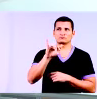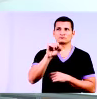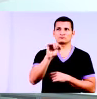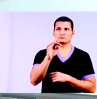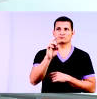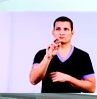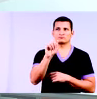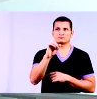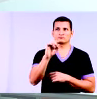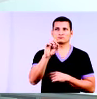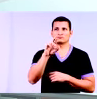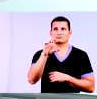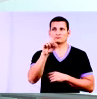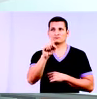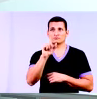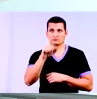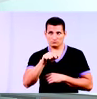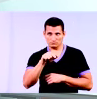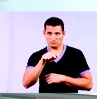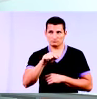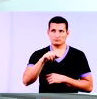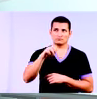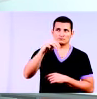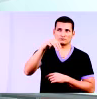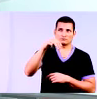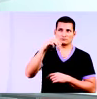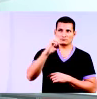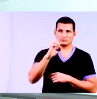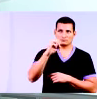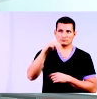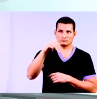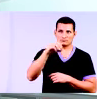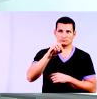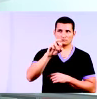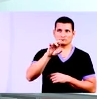registradores? Registradores são memórias